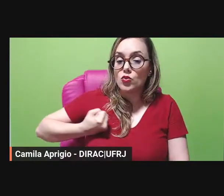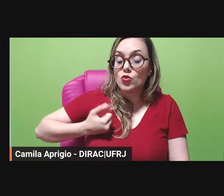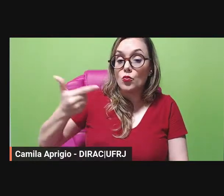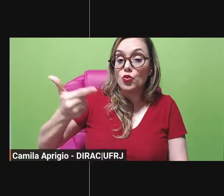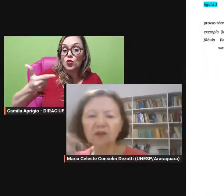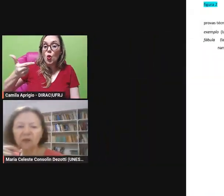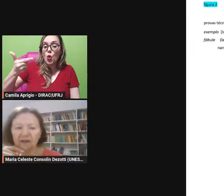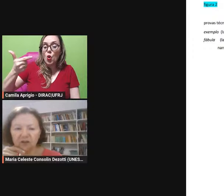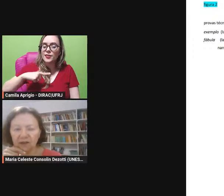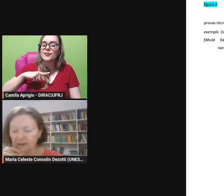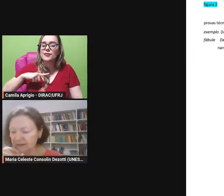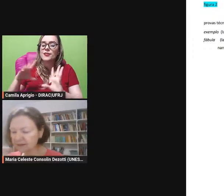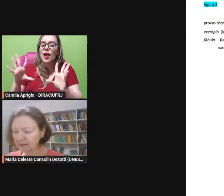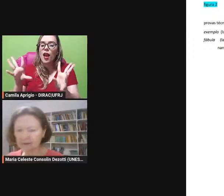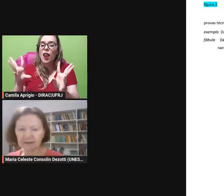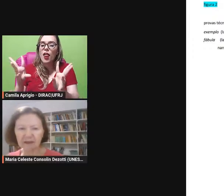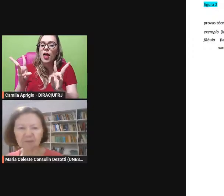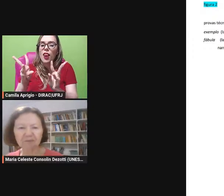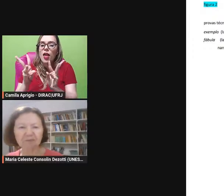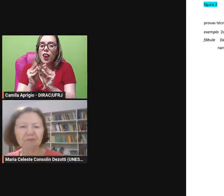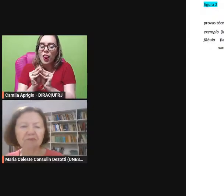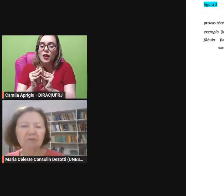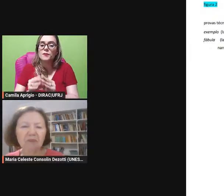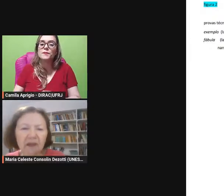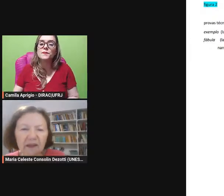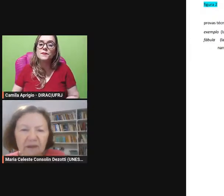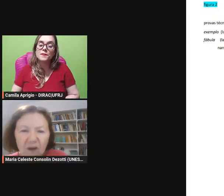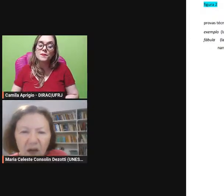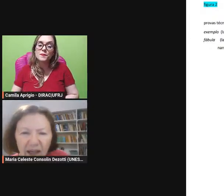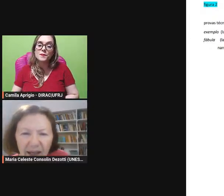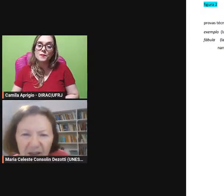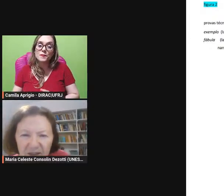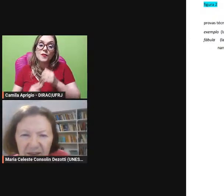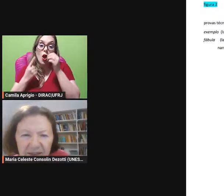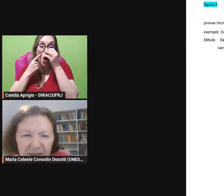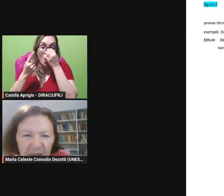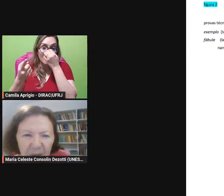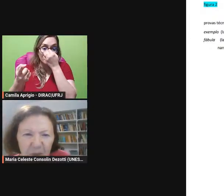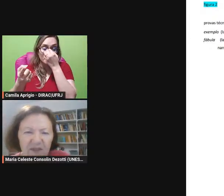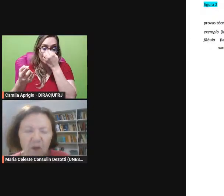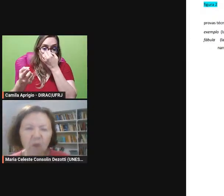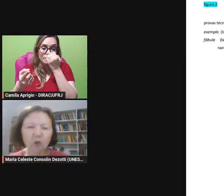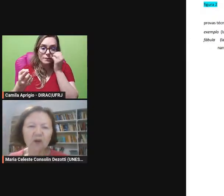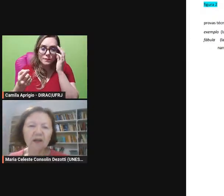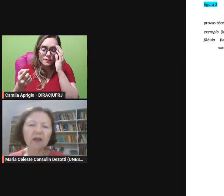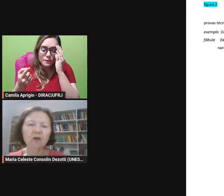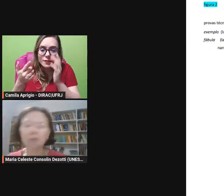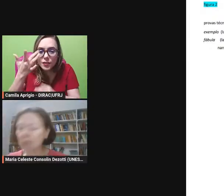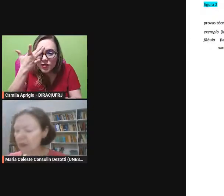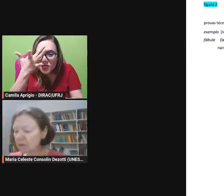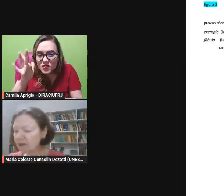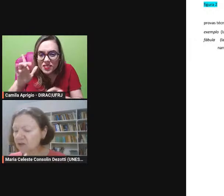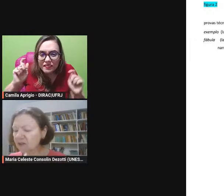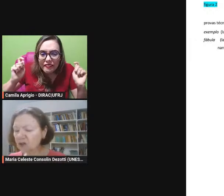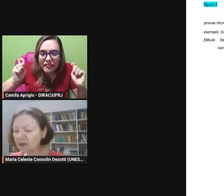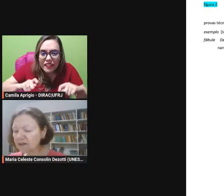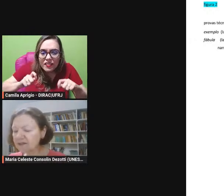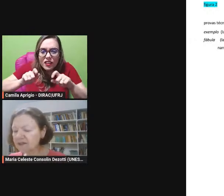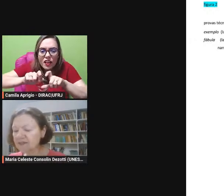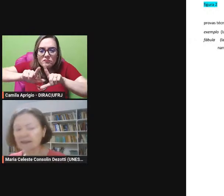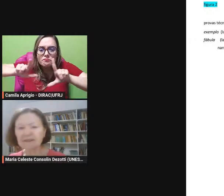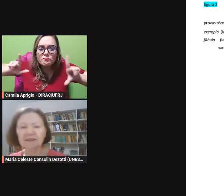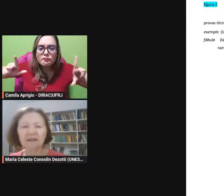resuminho ali do que o Aristóteles diz né então olha lá não sei se dá para aproximar um pouquinho mas o